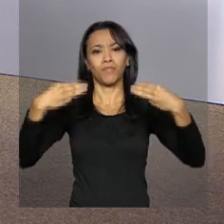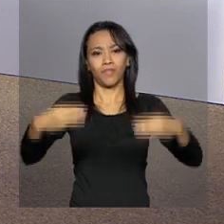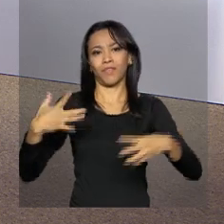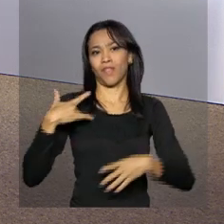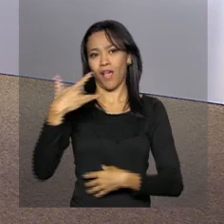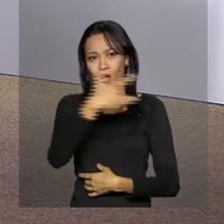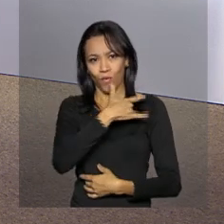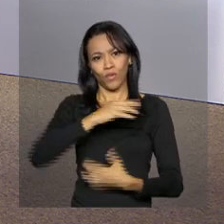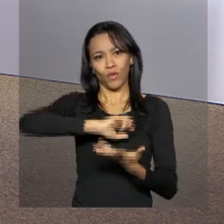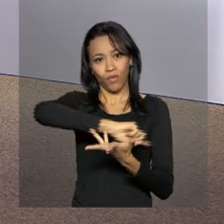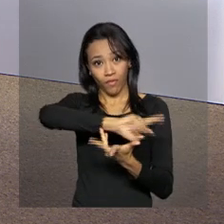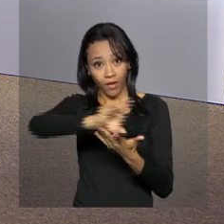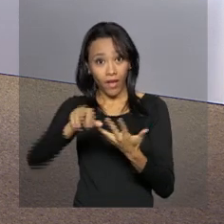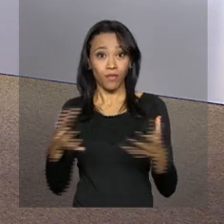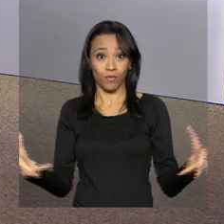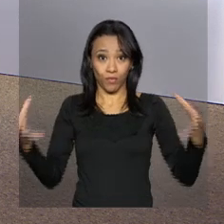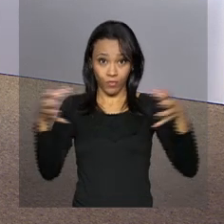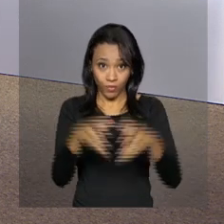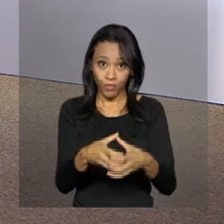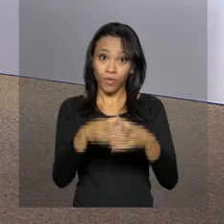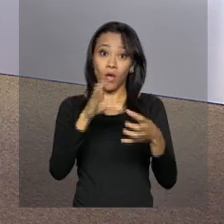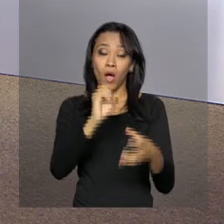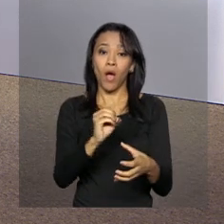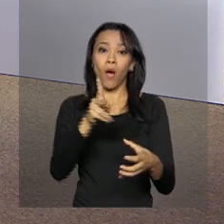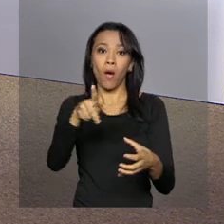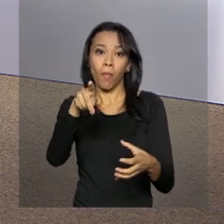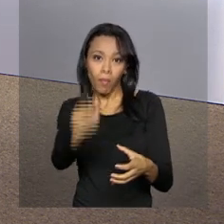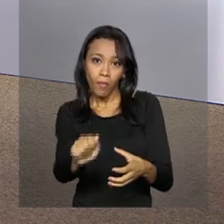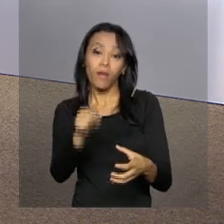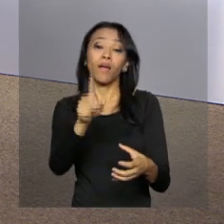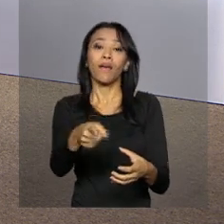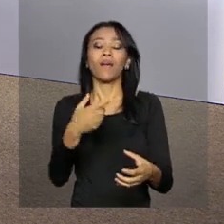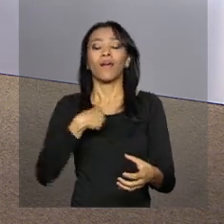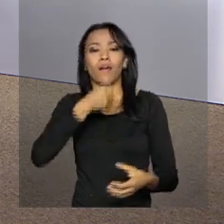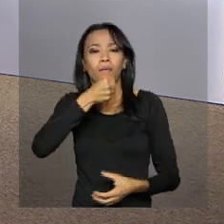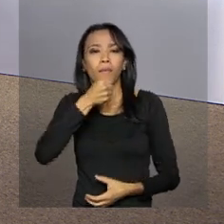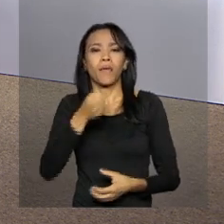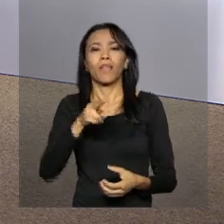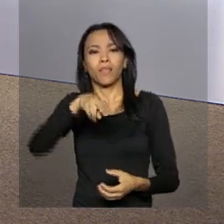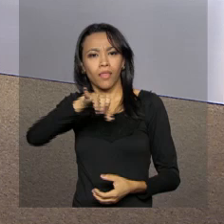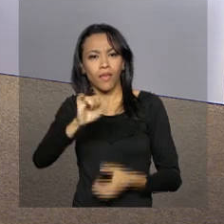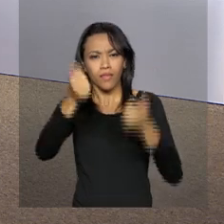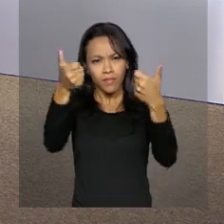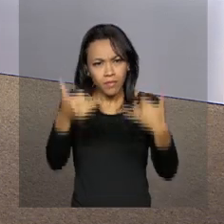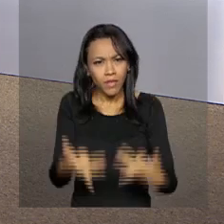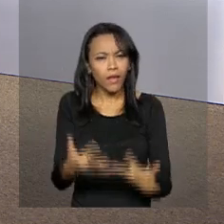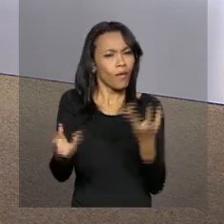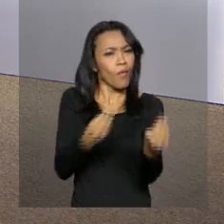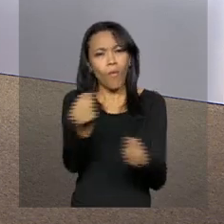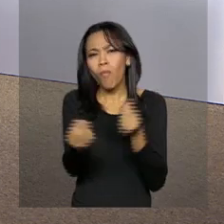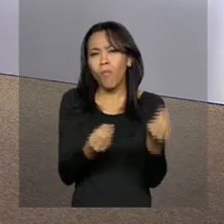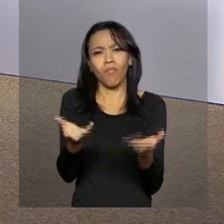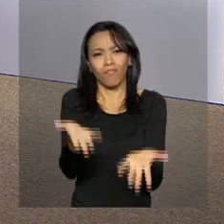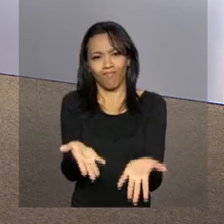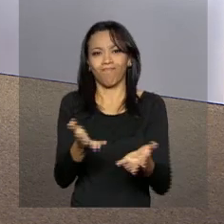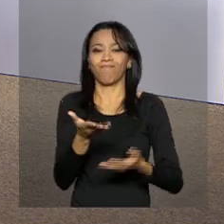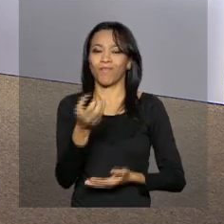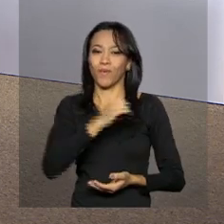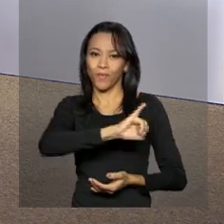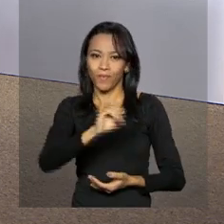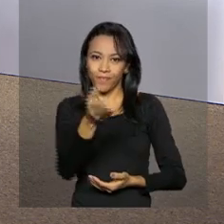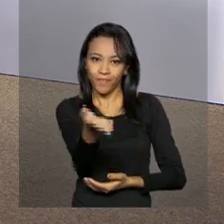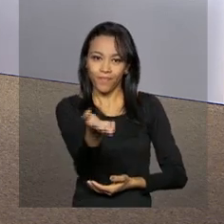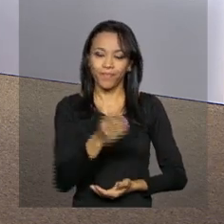mundial e pan-americana da Saúde o repórter Nei Pereira ao vivo tem as informações sobre esse serviço oi Nei